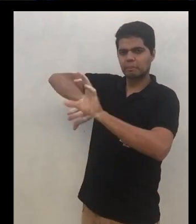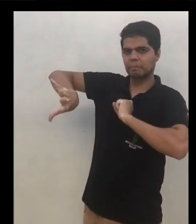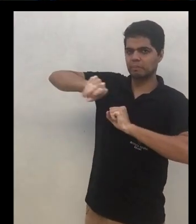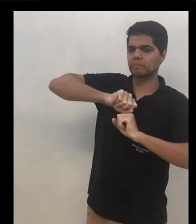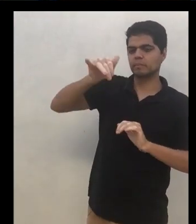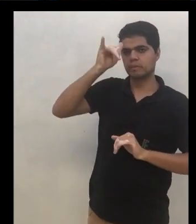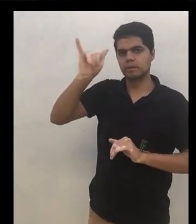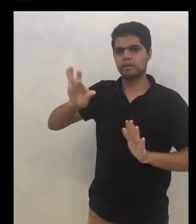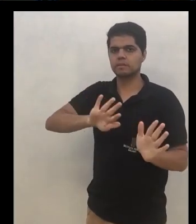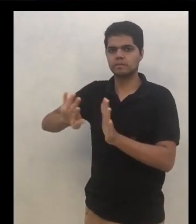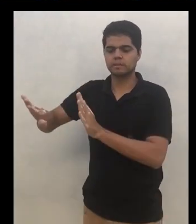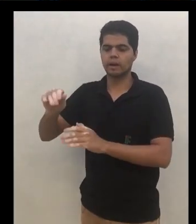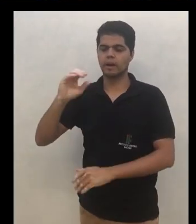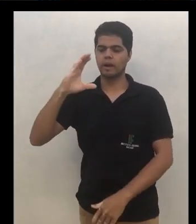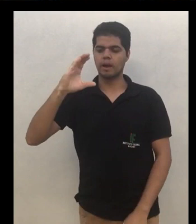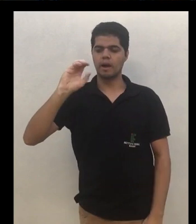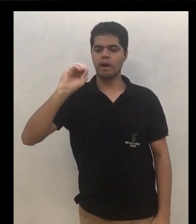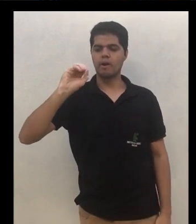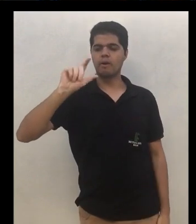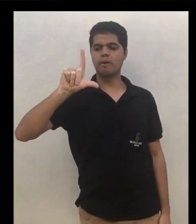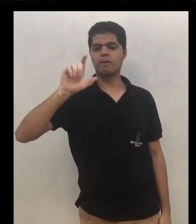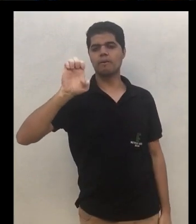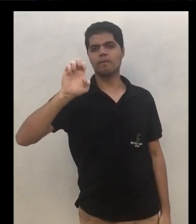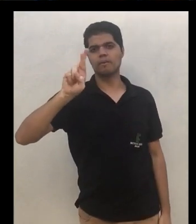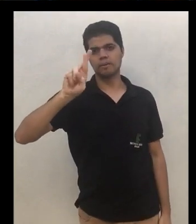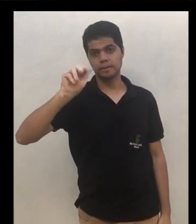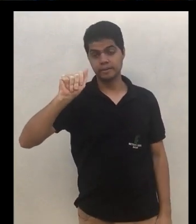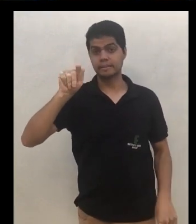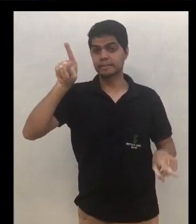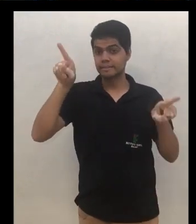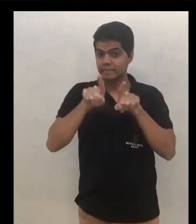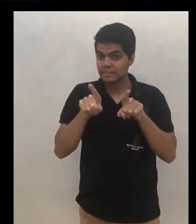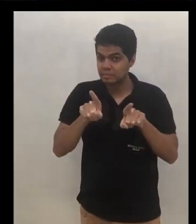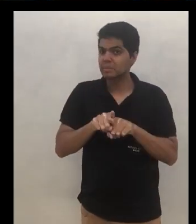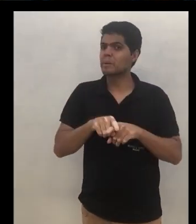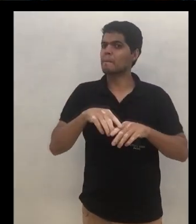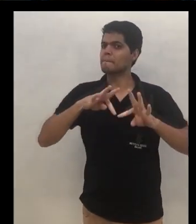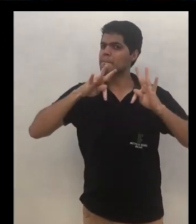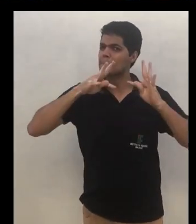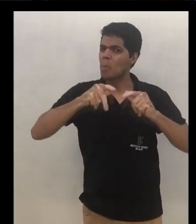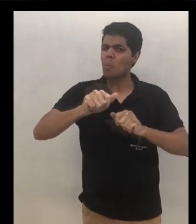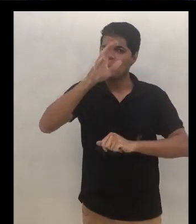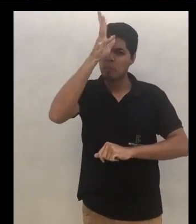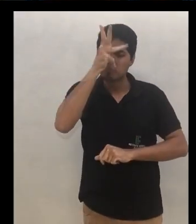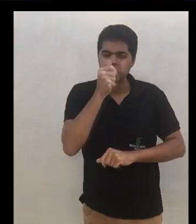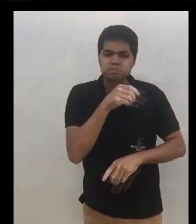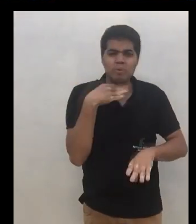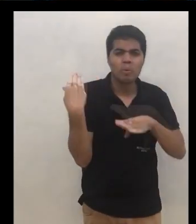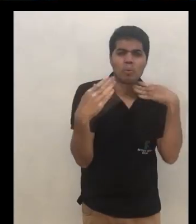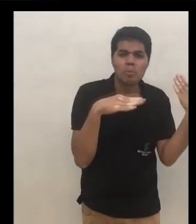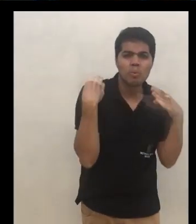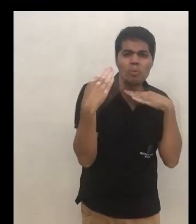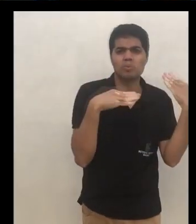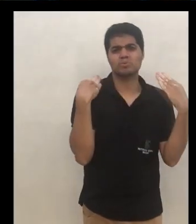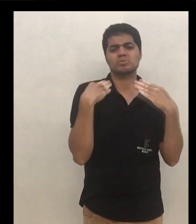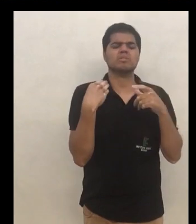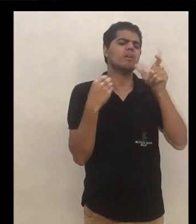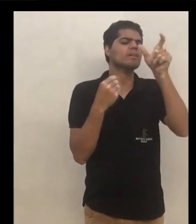é causada também por bactéria na nossa região, há muita morte por cólera. O animal estava bem, no outro